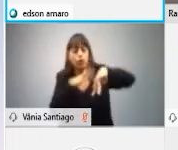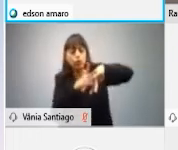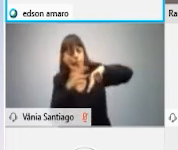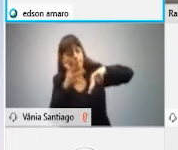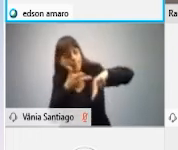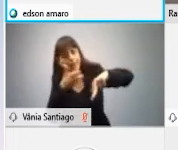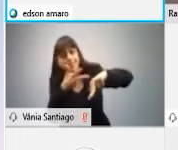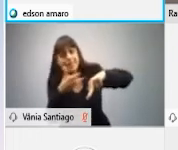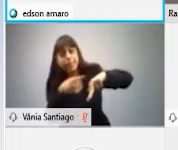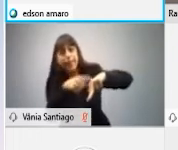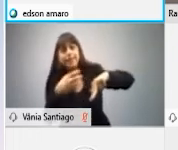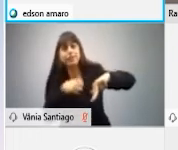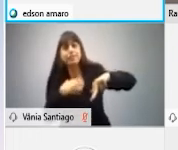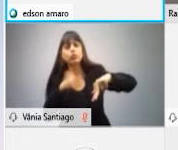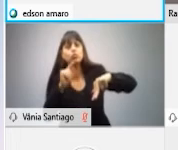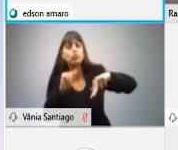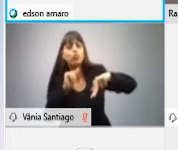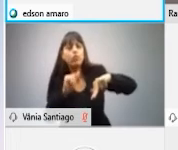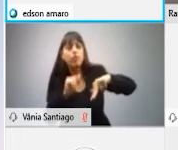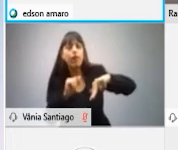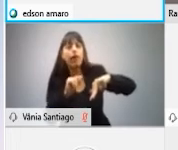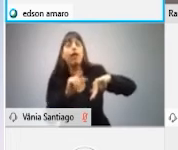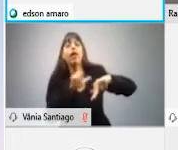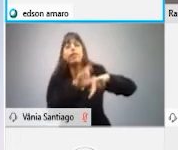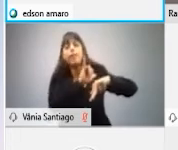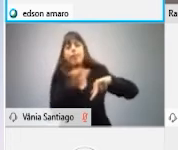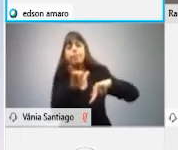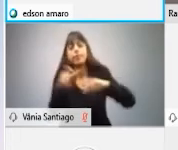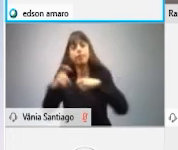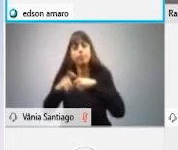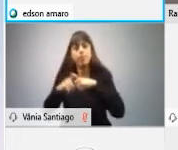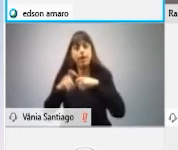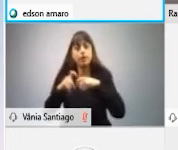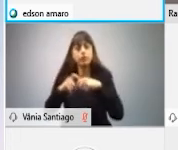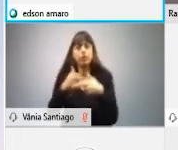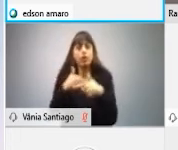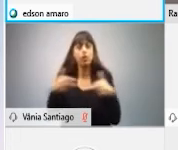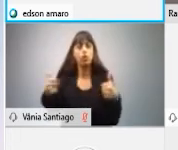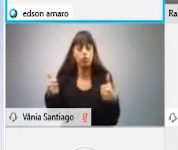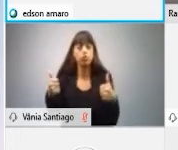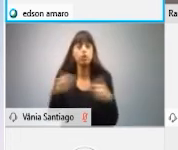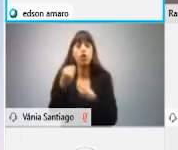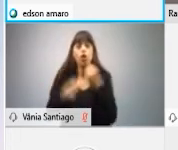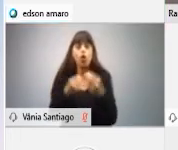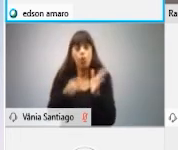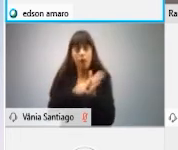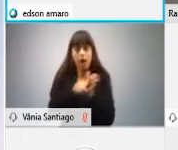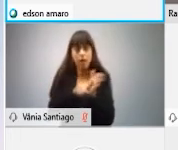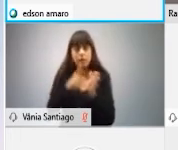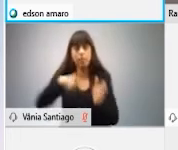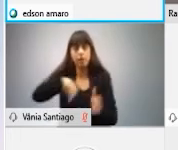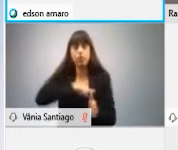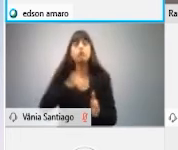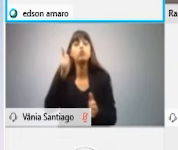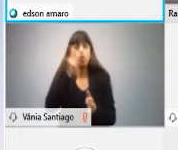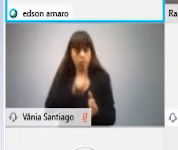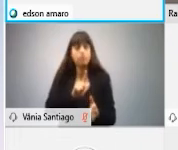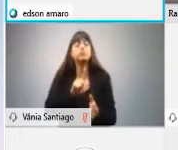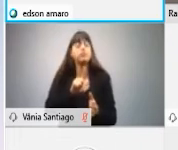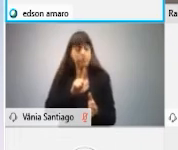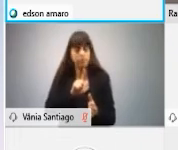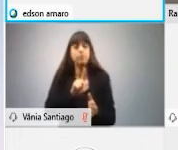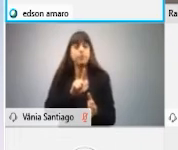sintomas que o paciente refere para o médico, pelos exames que nós podemos lançar mão, faz com que no centro esse